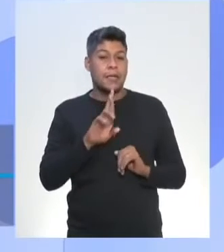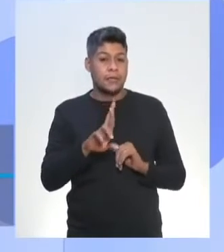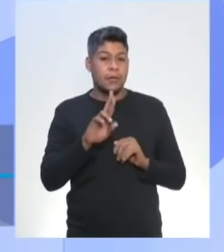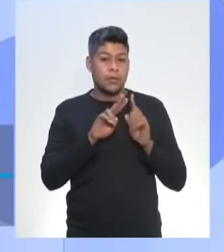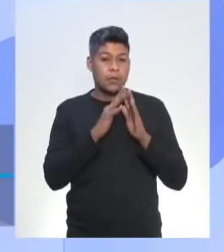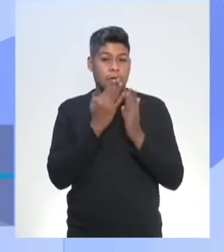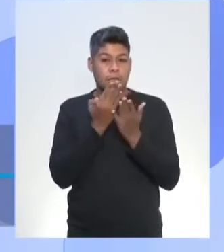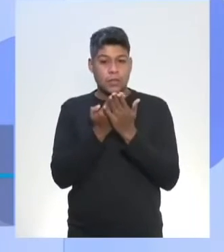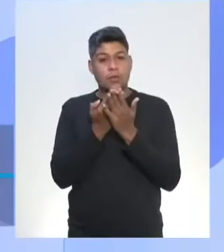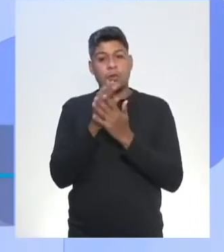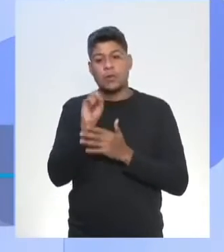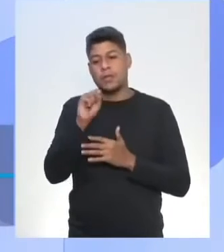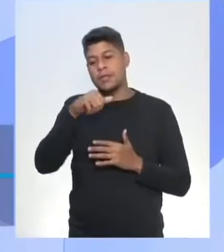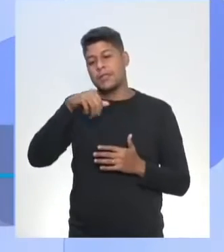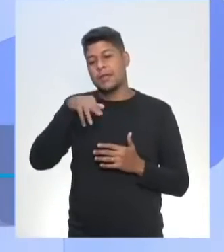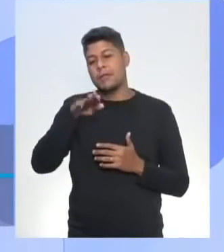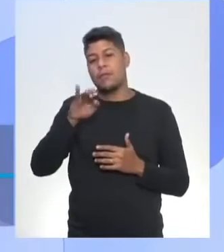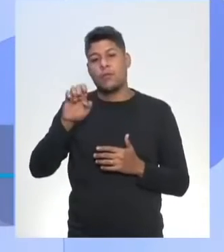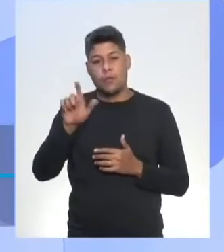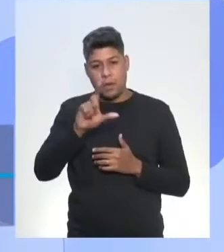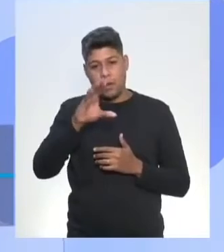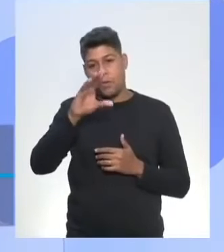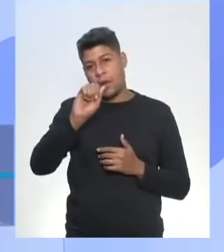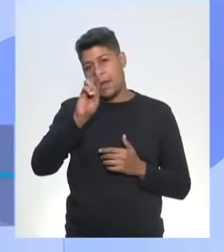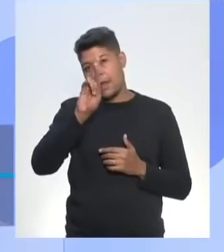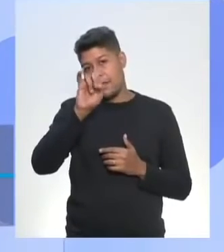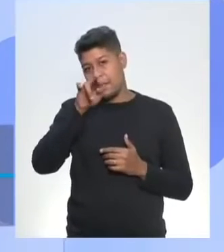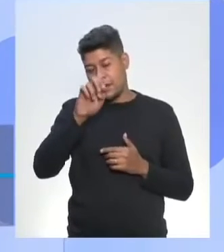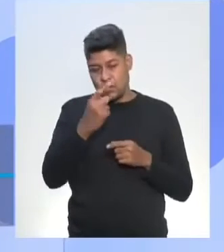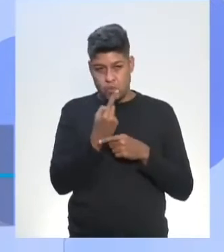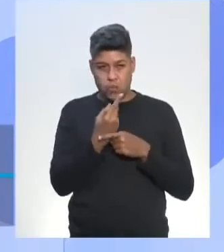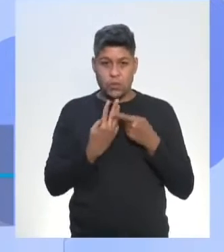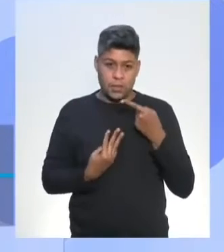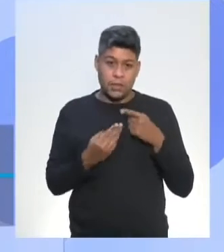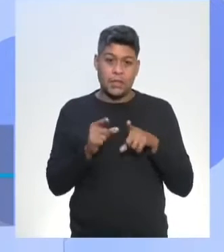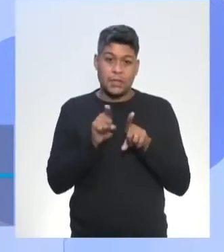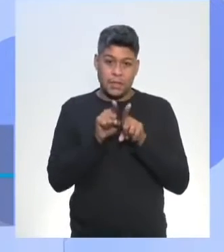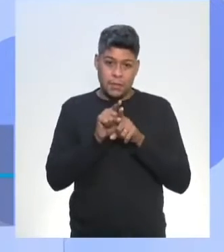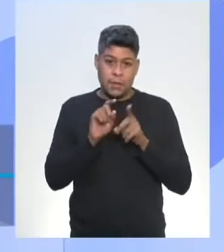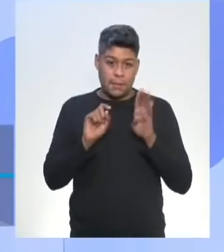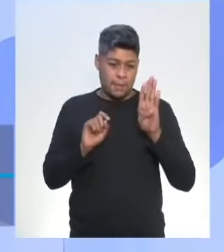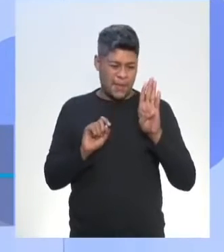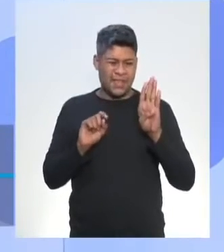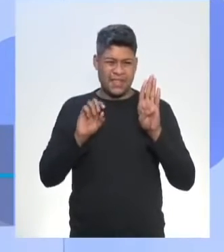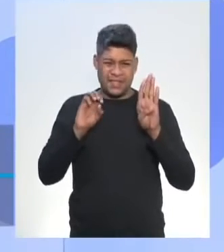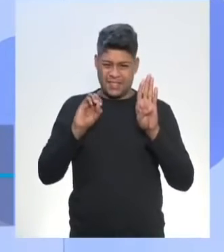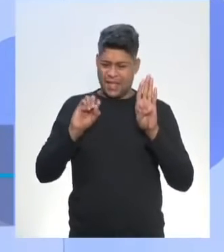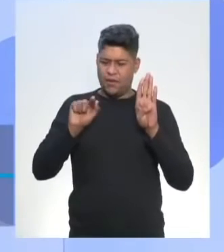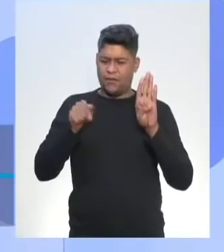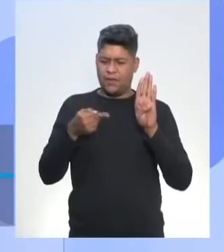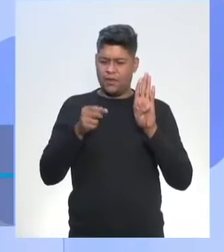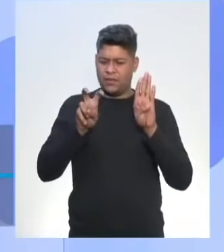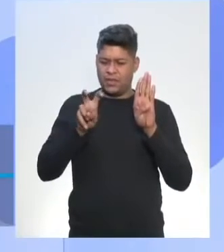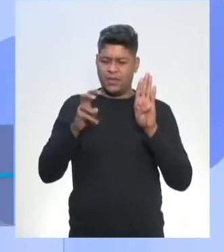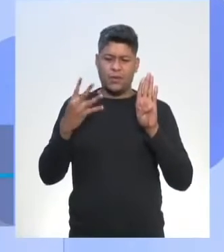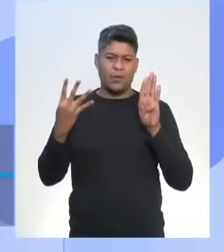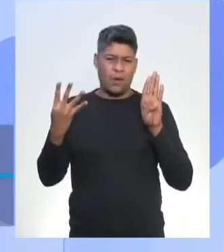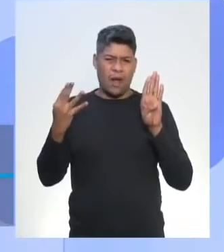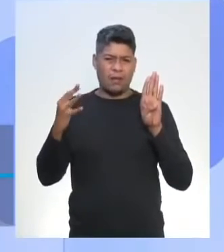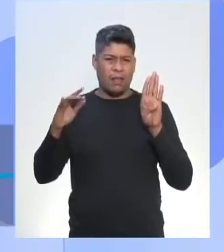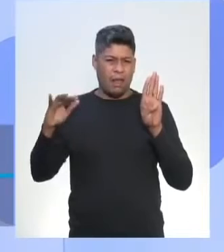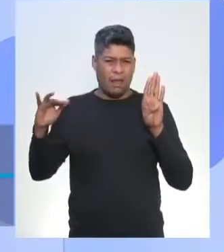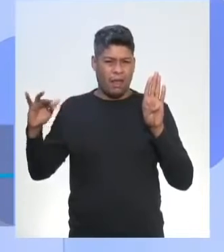da escola Samuel cabine aqui também um terço a b colocaram zero, o